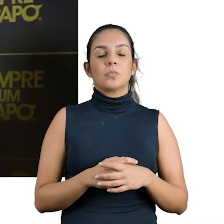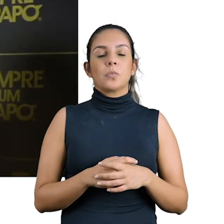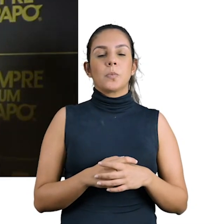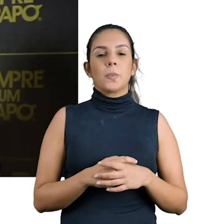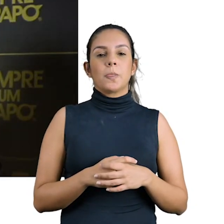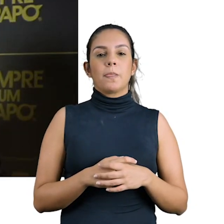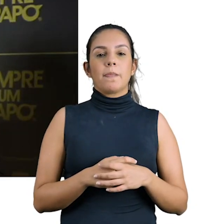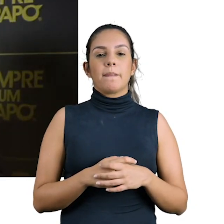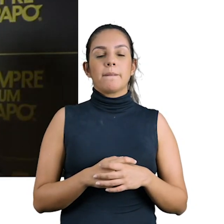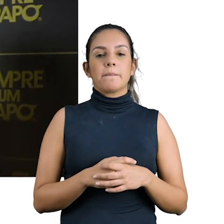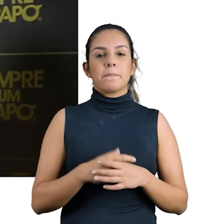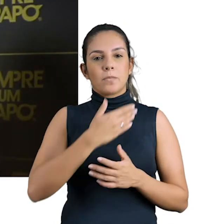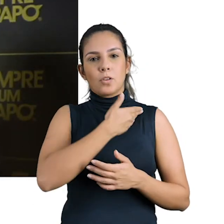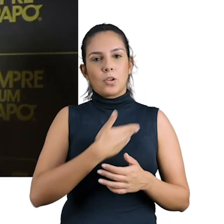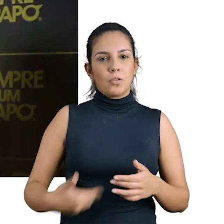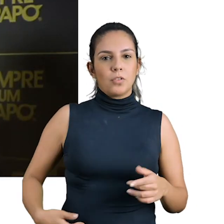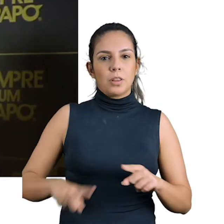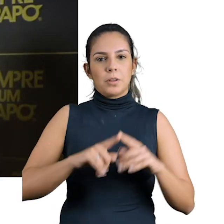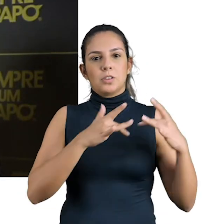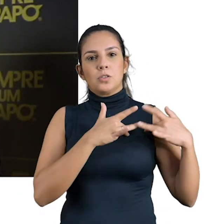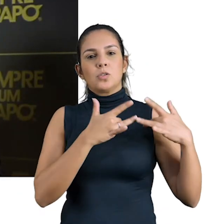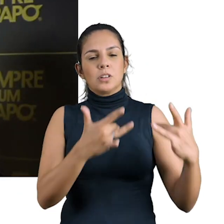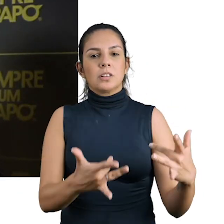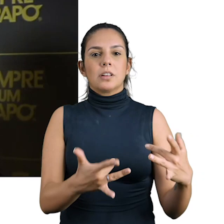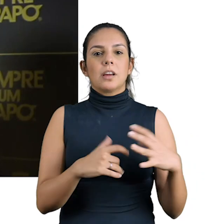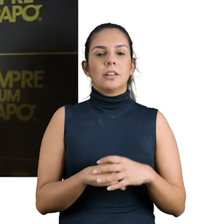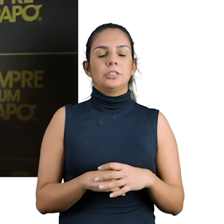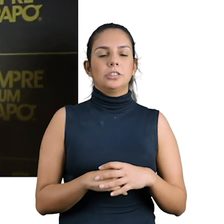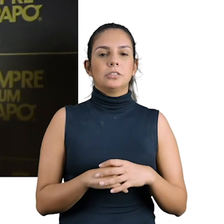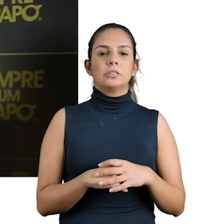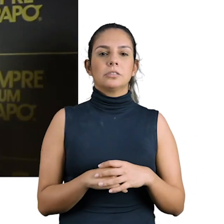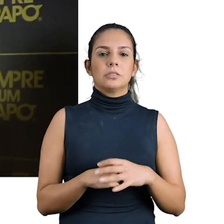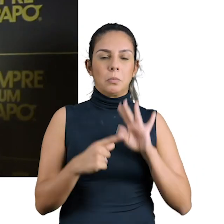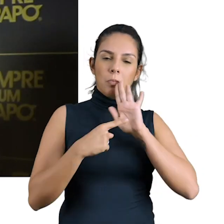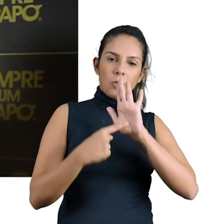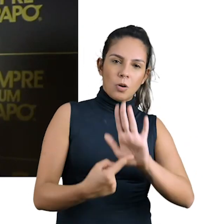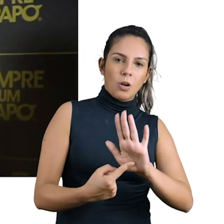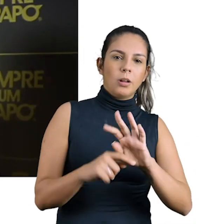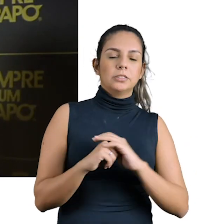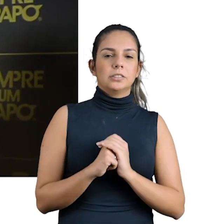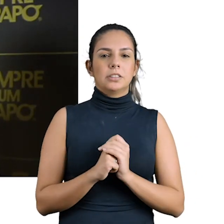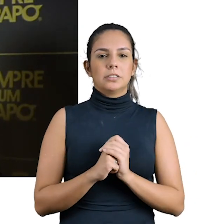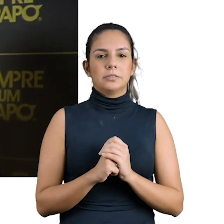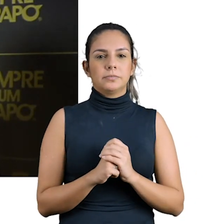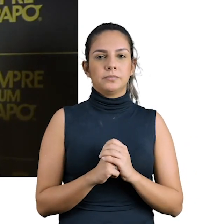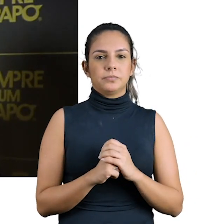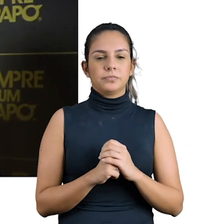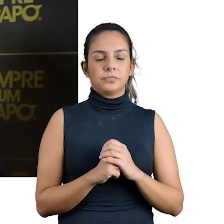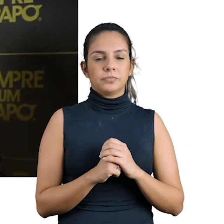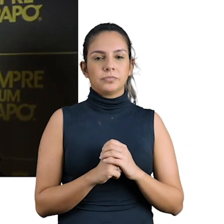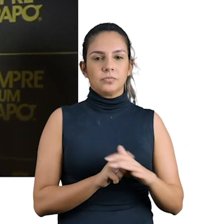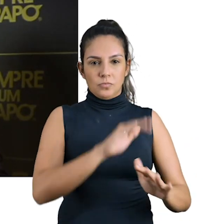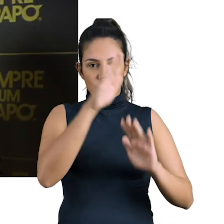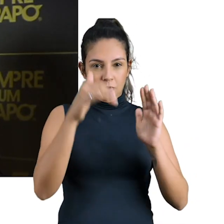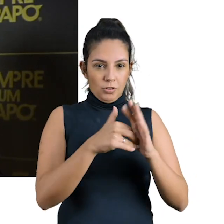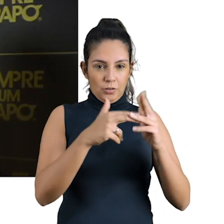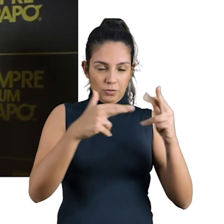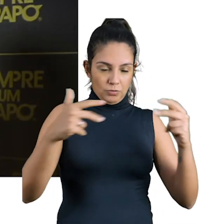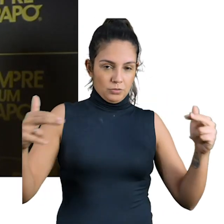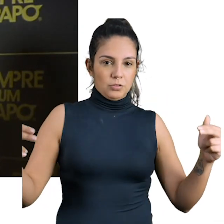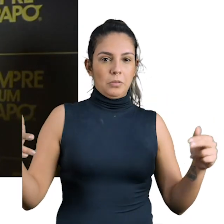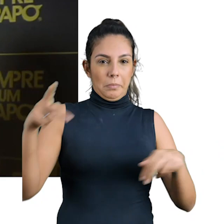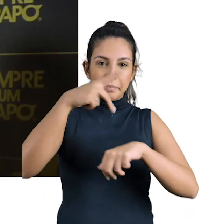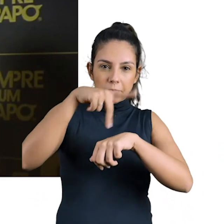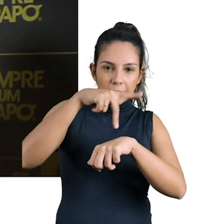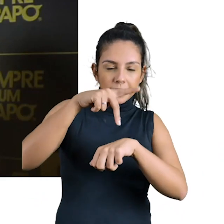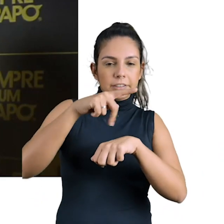do contraponto ao governo, a solidariedade que vem se mostrando evidente em todas